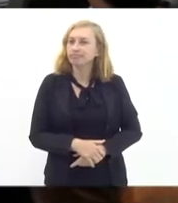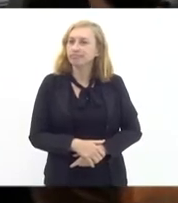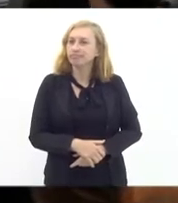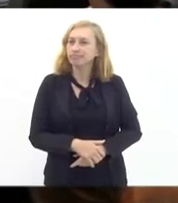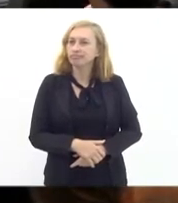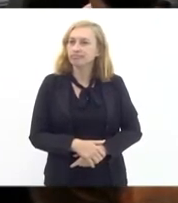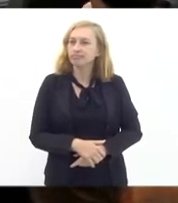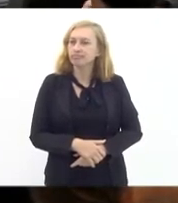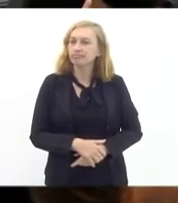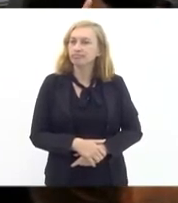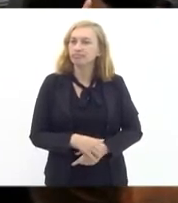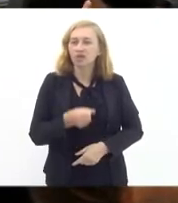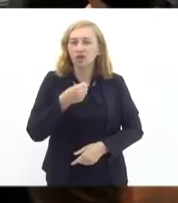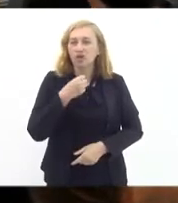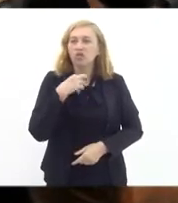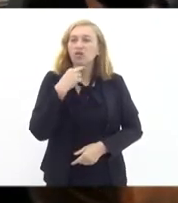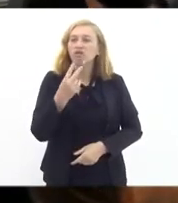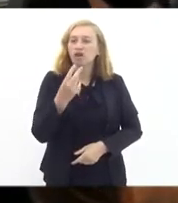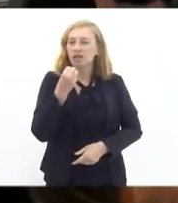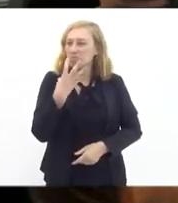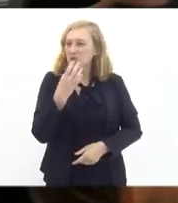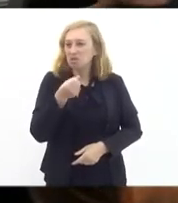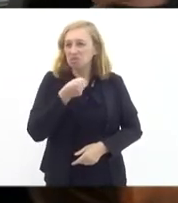nem de microfone, sua voz já é potente. Né?